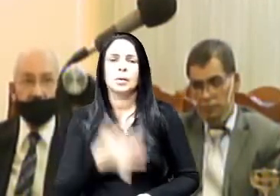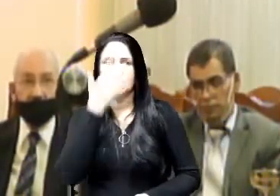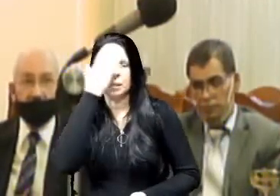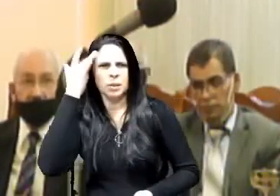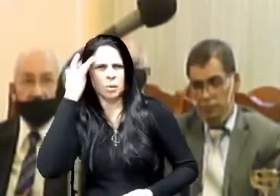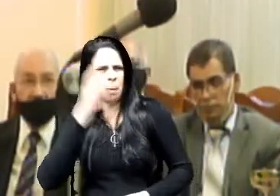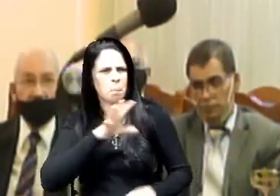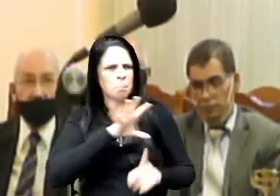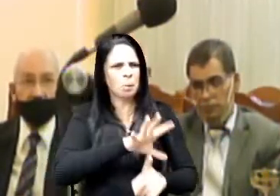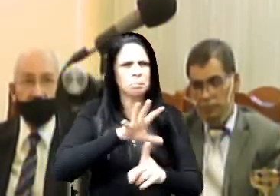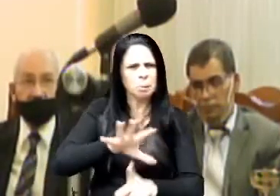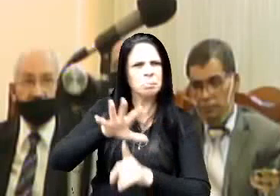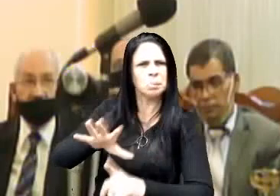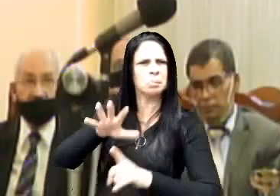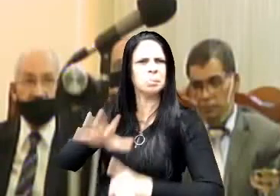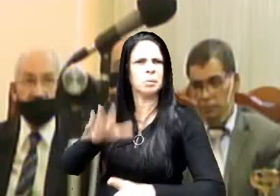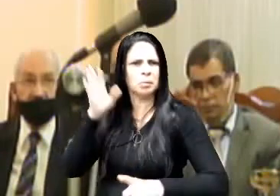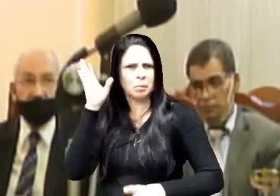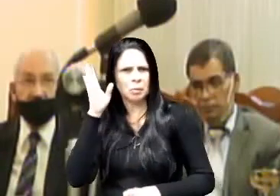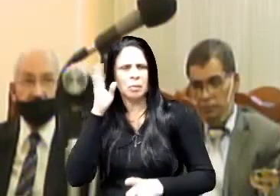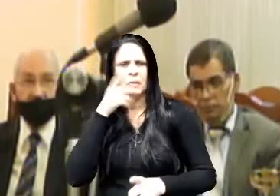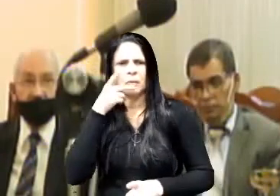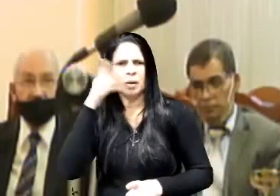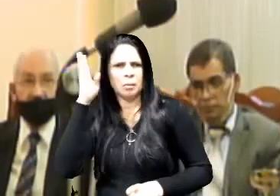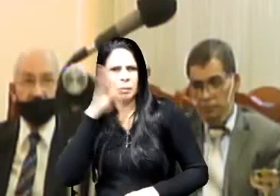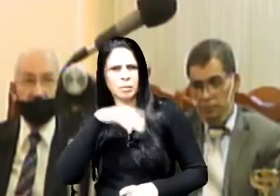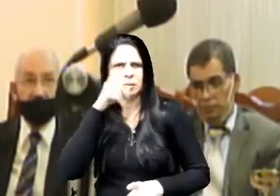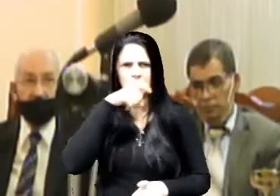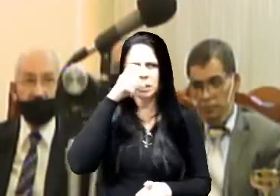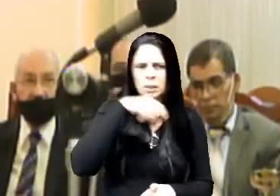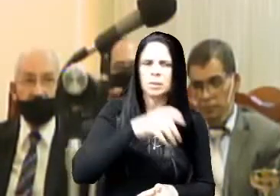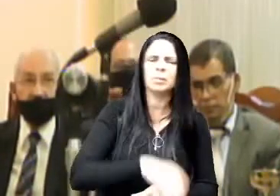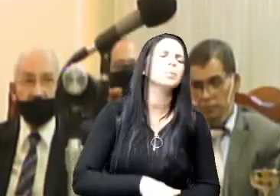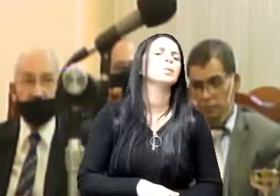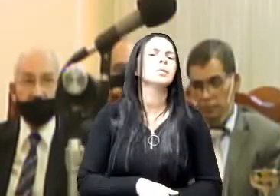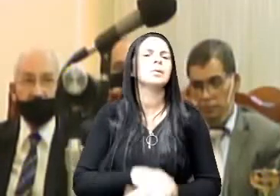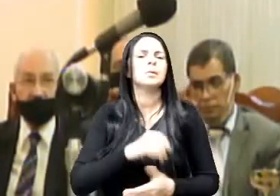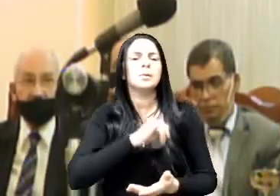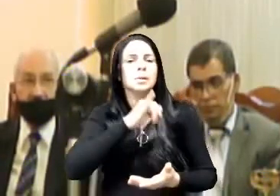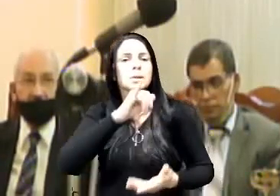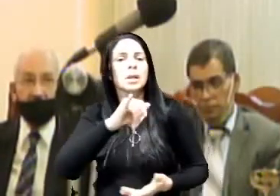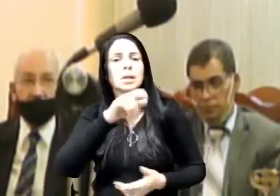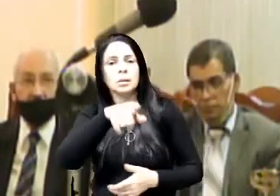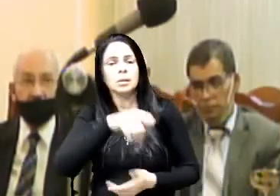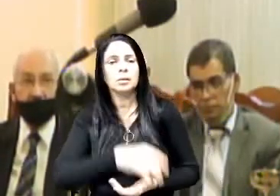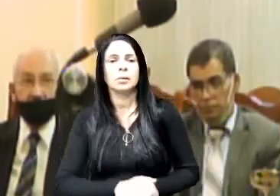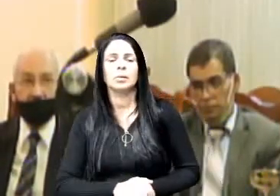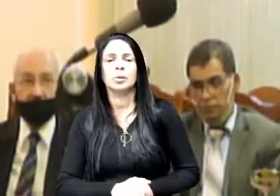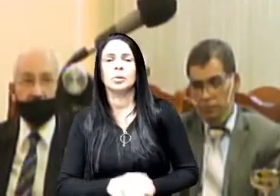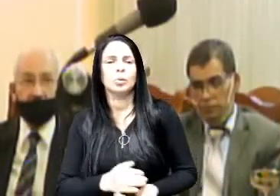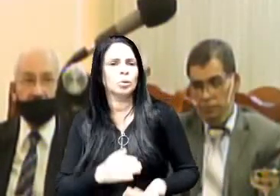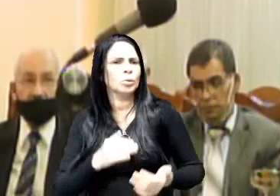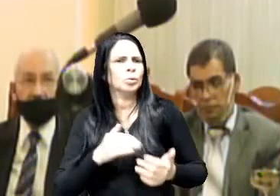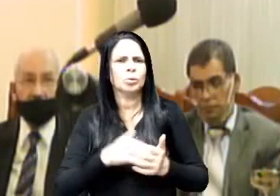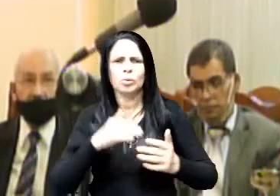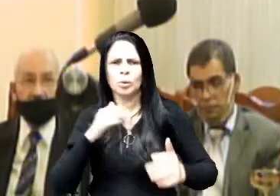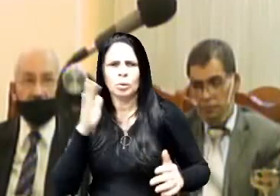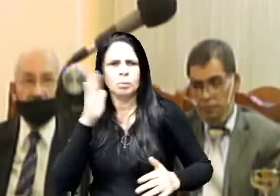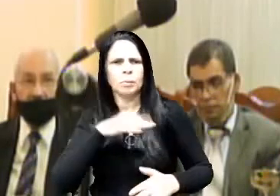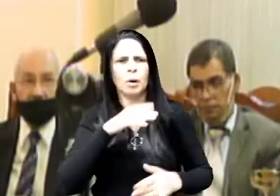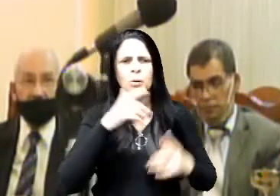injuriarem, e perseguirem, e mentindo, disserem todo mal contra